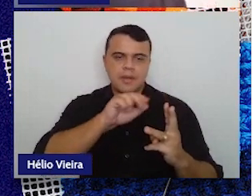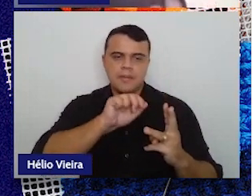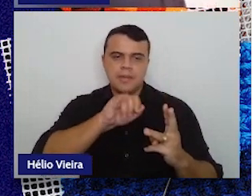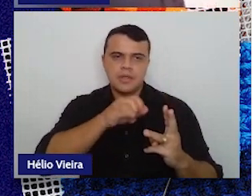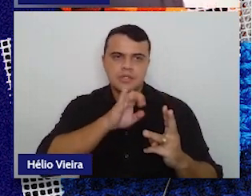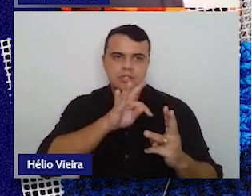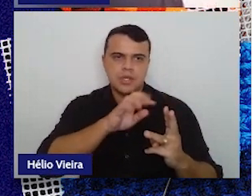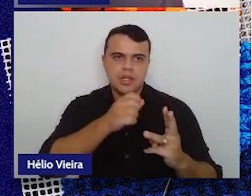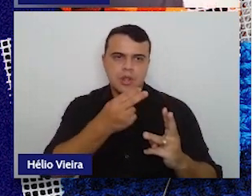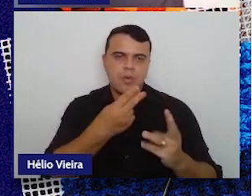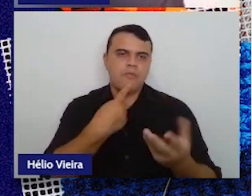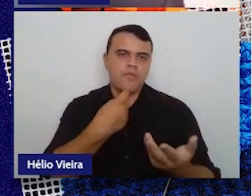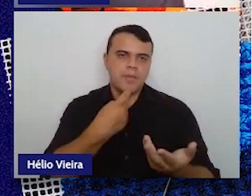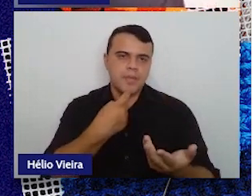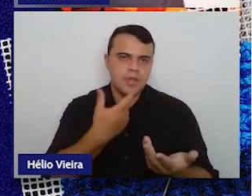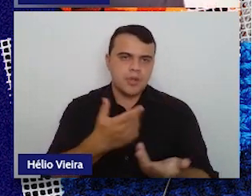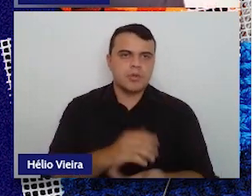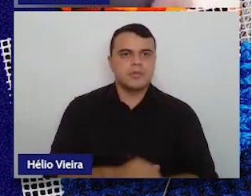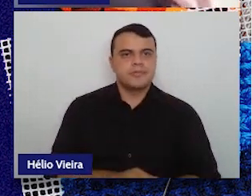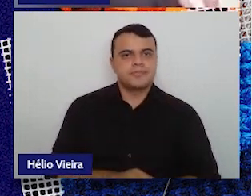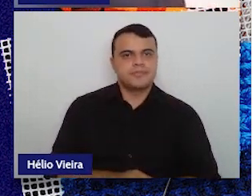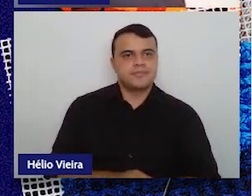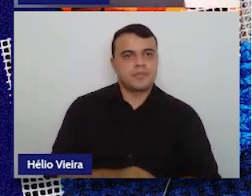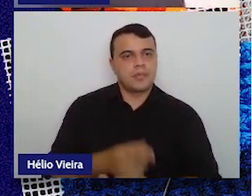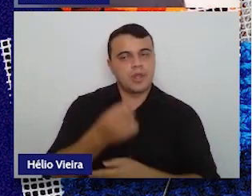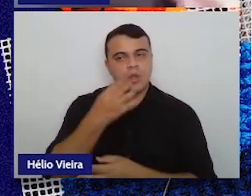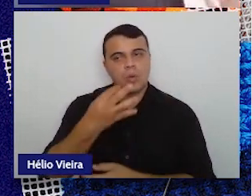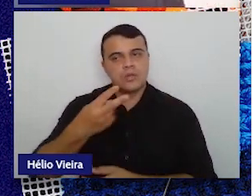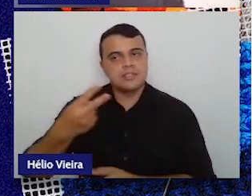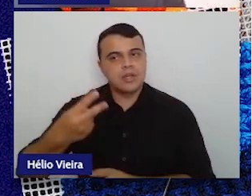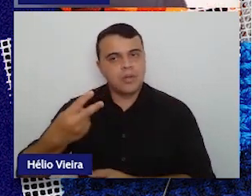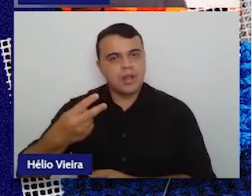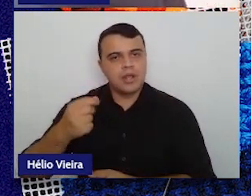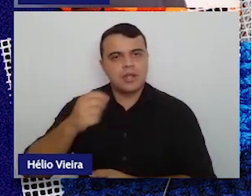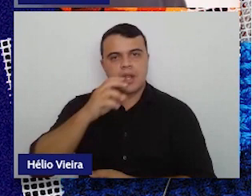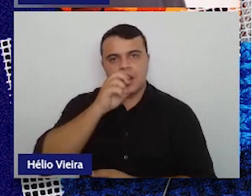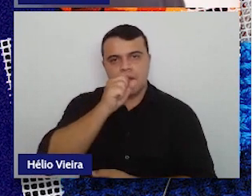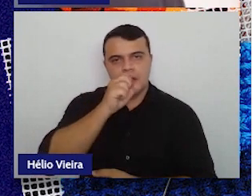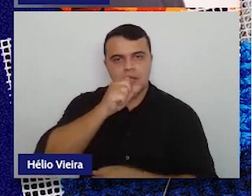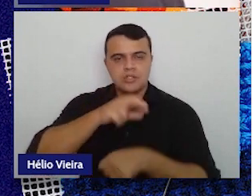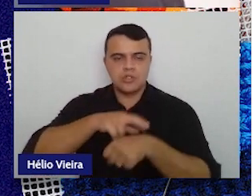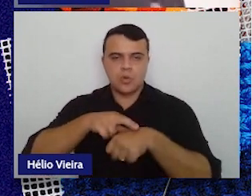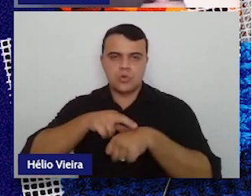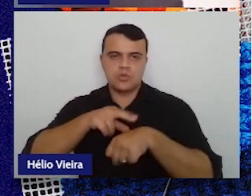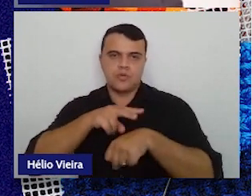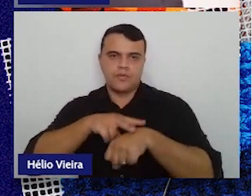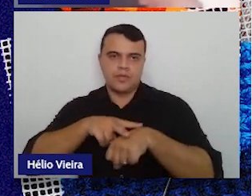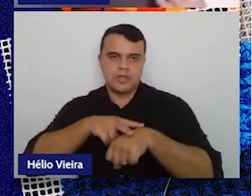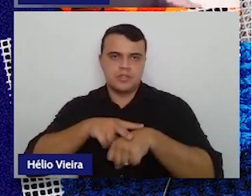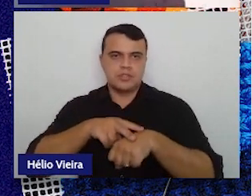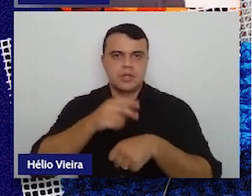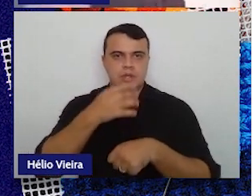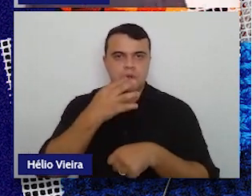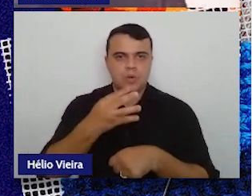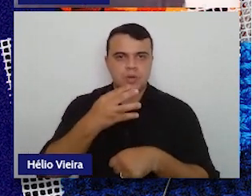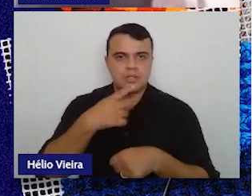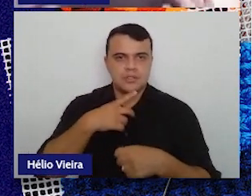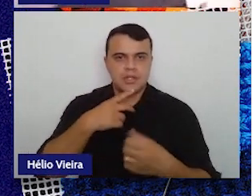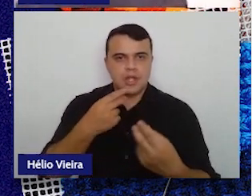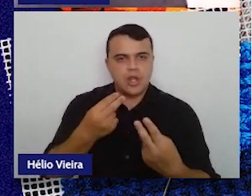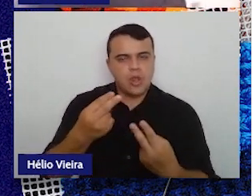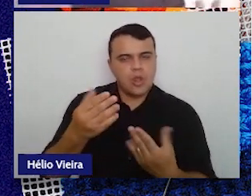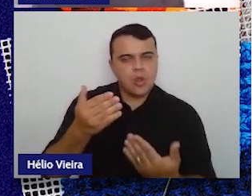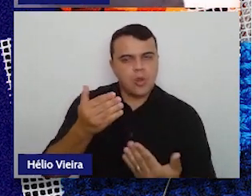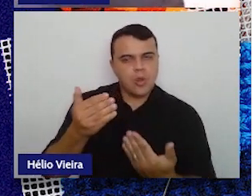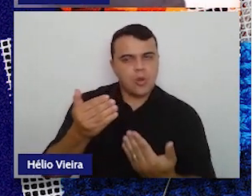como vermelho, né? As cores secundárias, o laranja, o roxo, o verde. Cores análogas, relembrando,